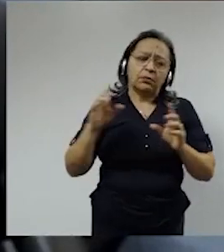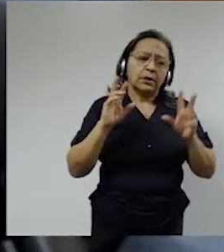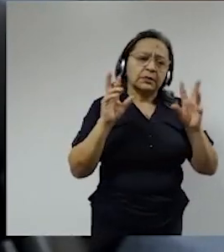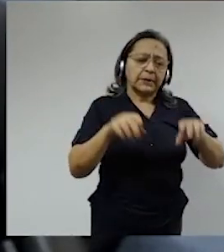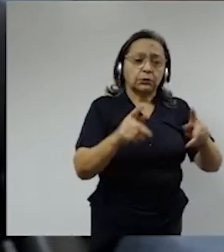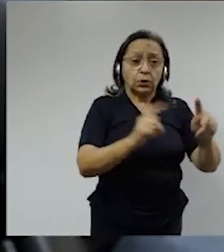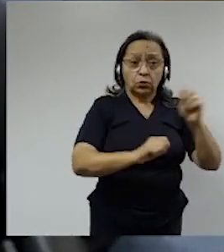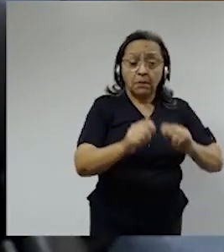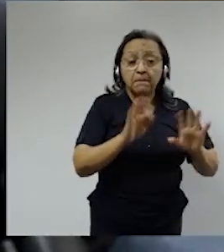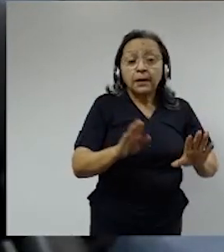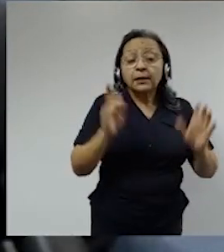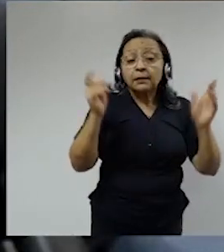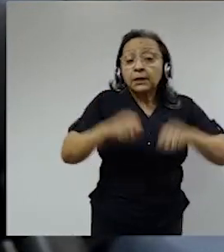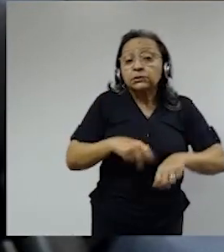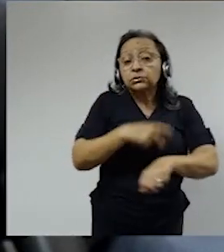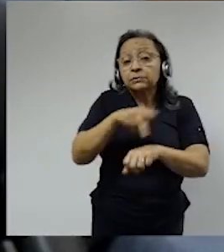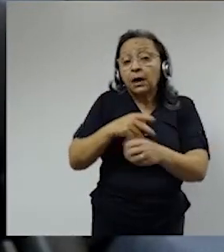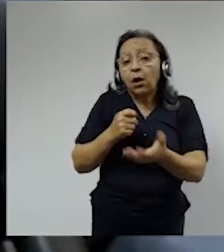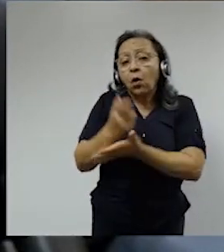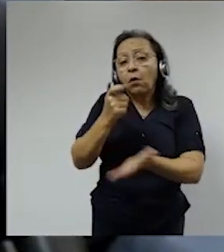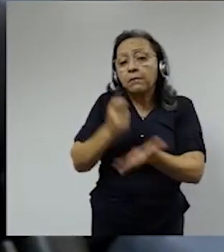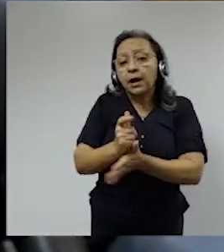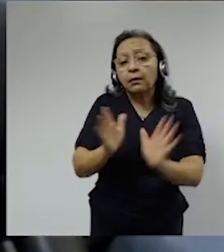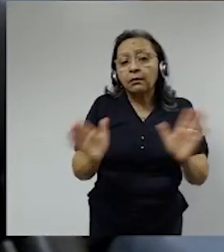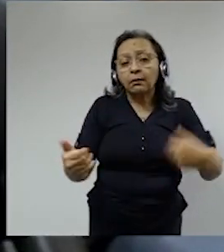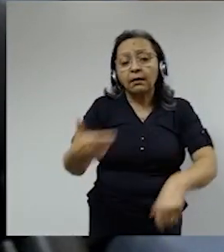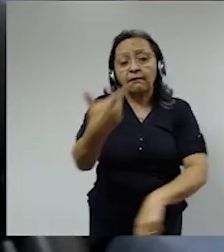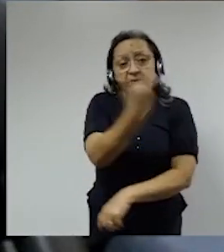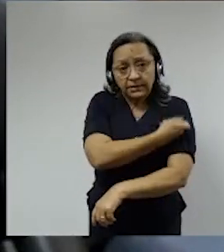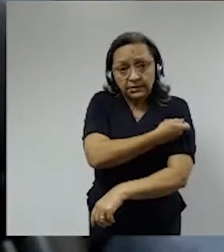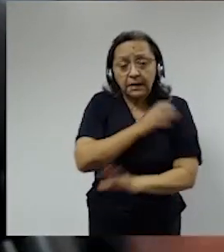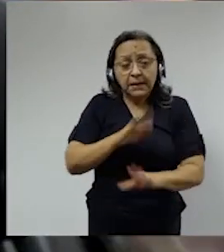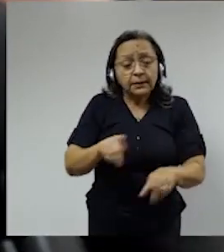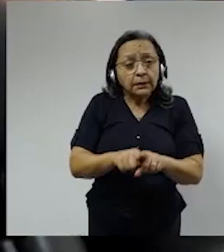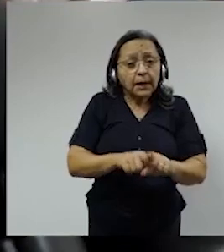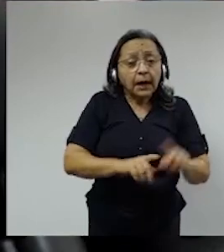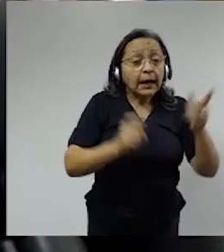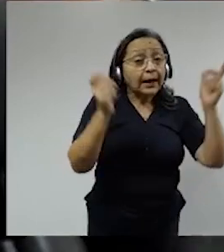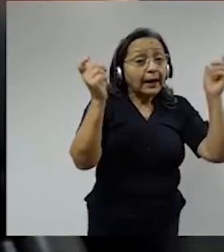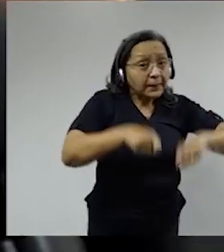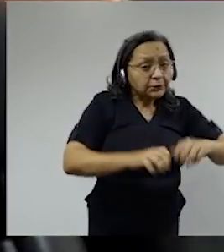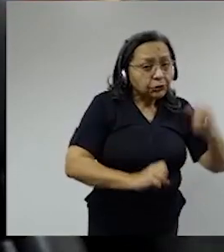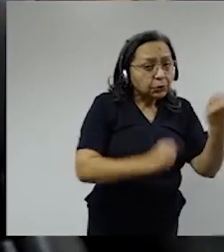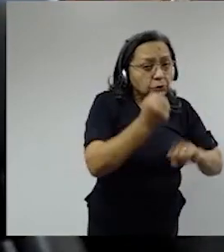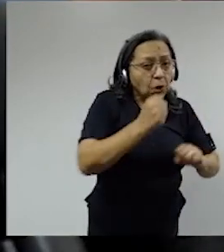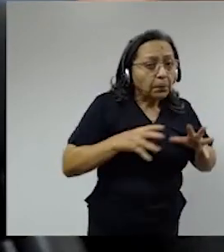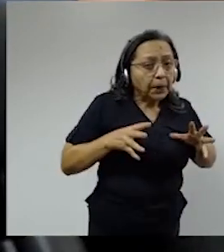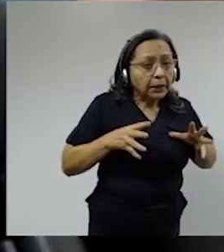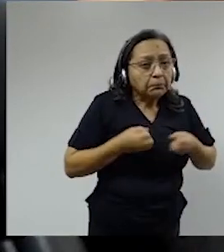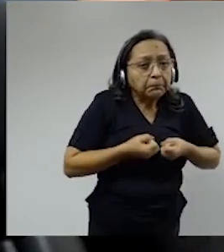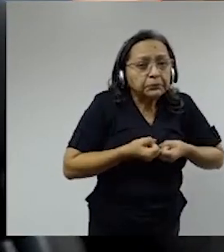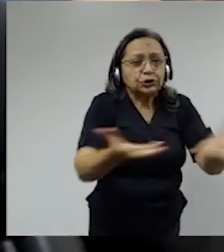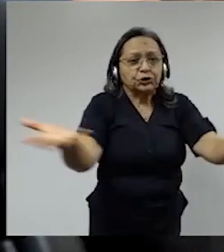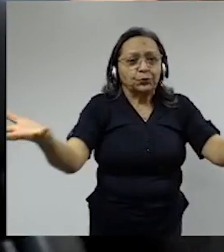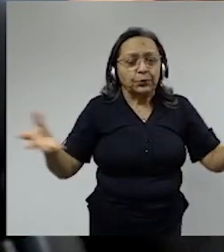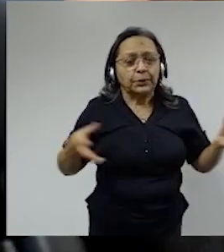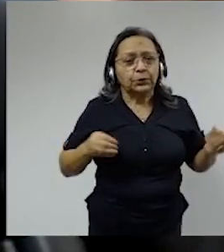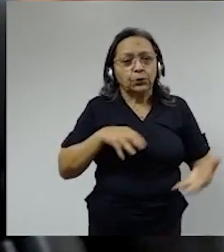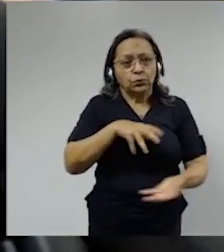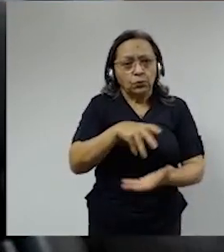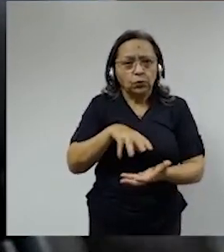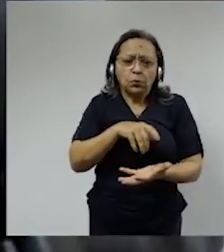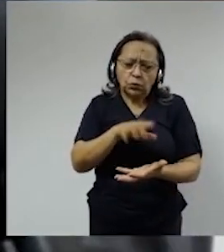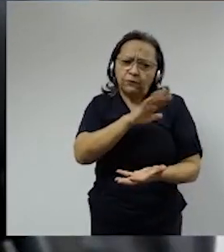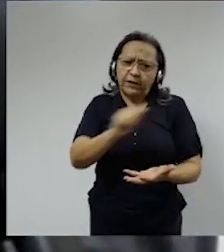países comprarem a vacina, mas a capacidade de produção para todo mundo, porque o mundo inteiro há de precisar